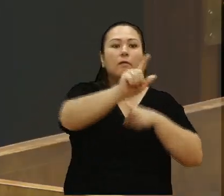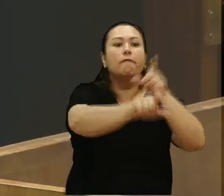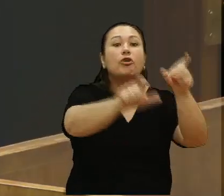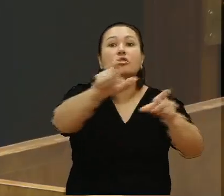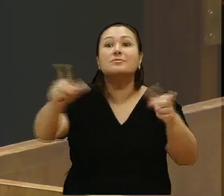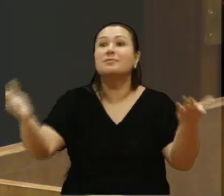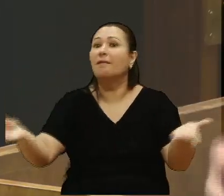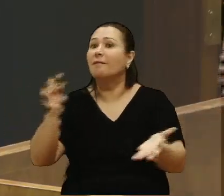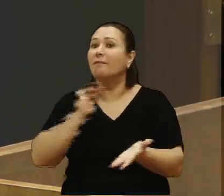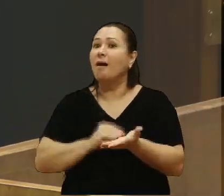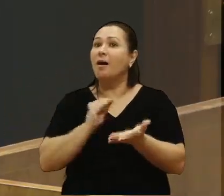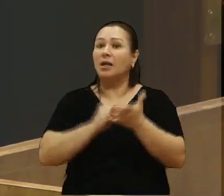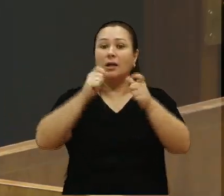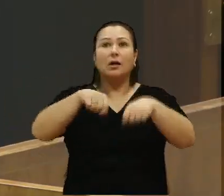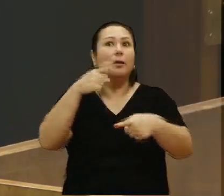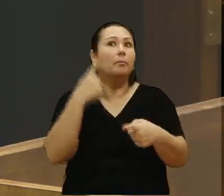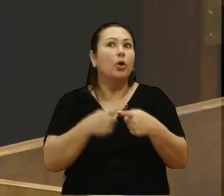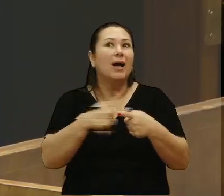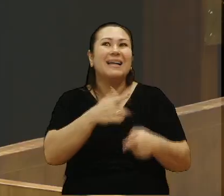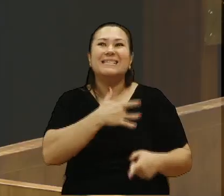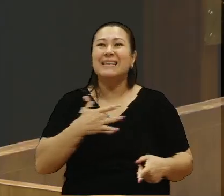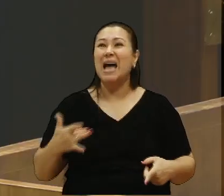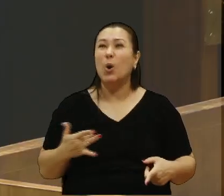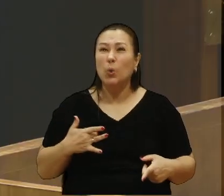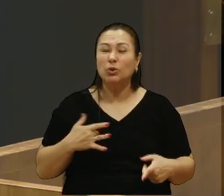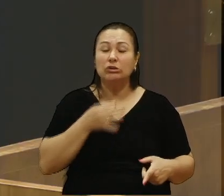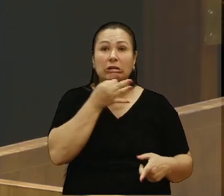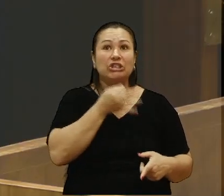incompetentes, porque a saúde de Caxias é péssima.